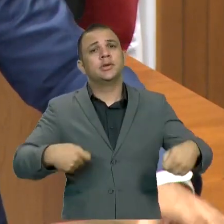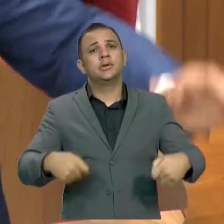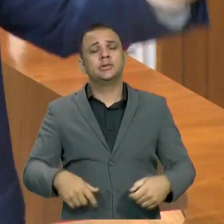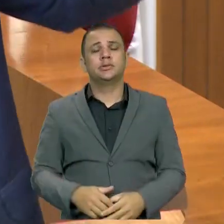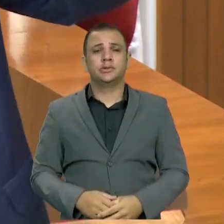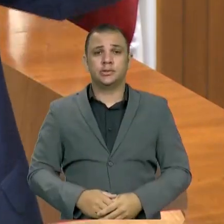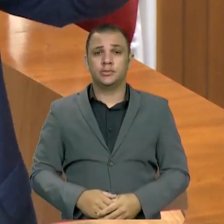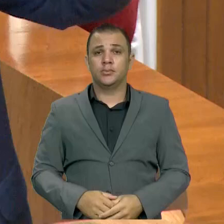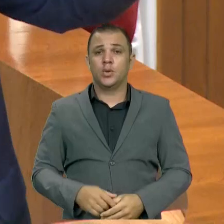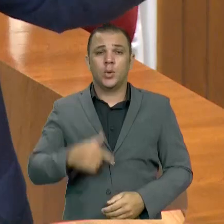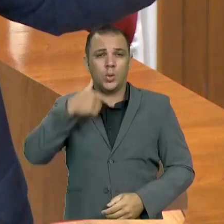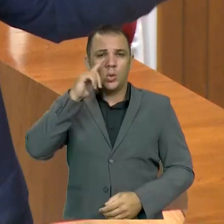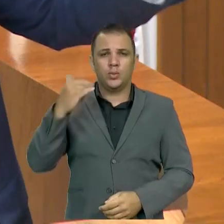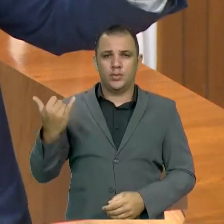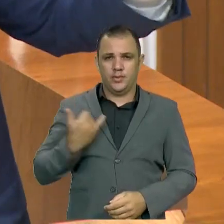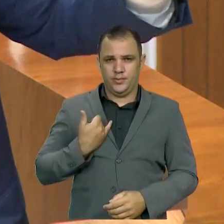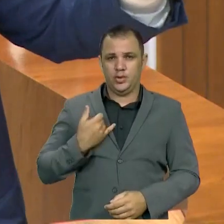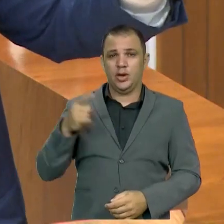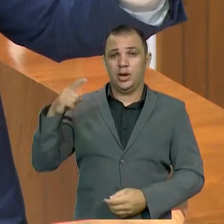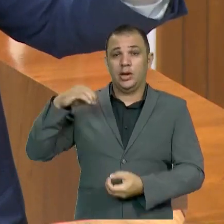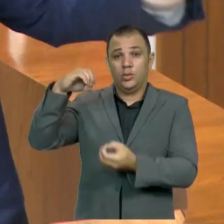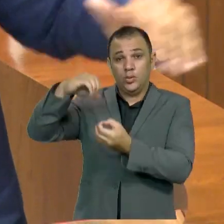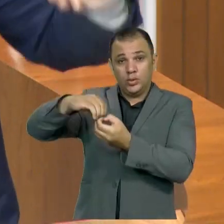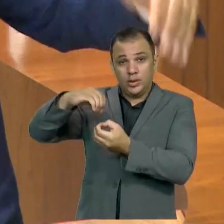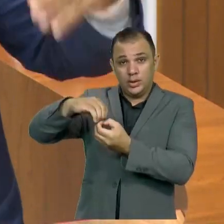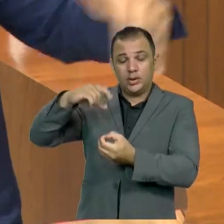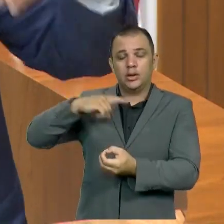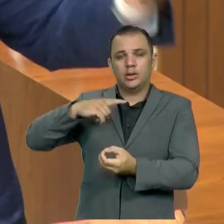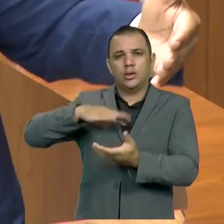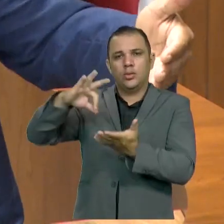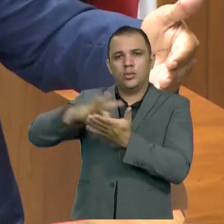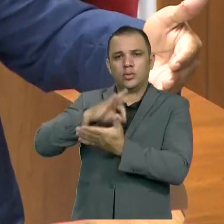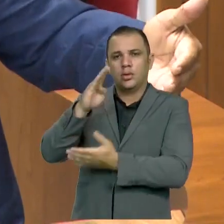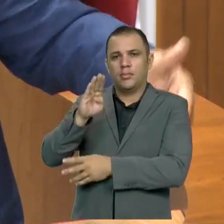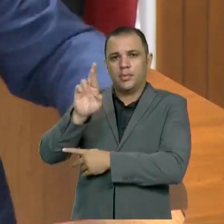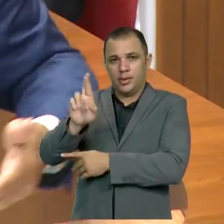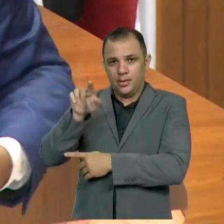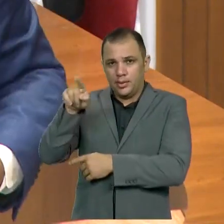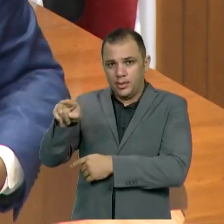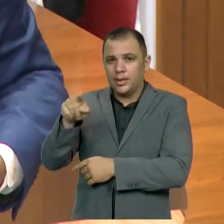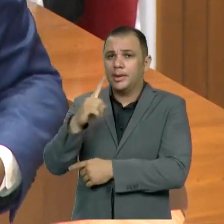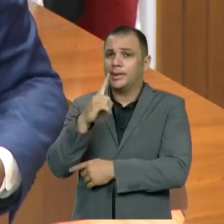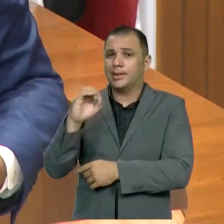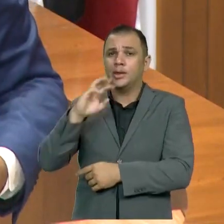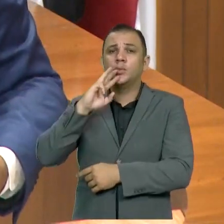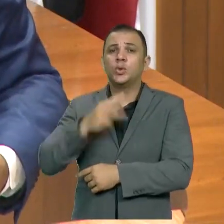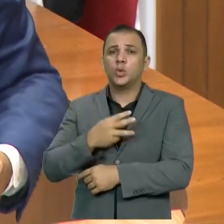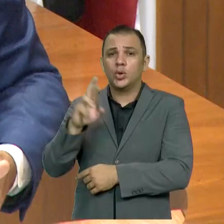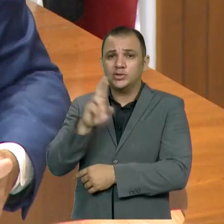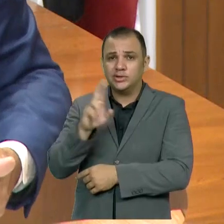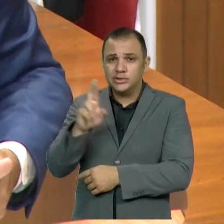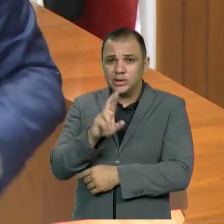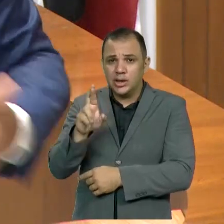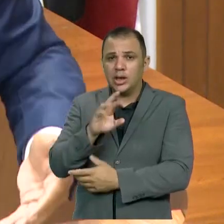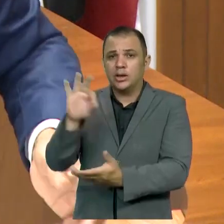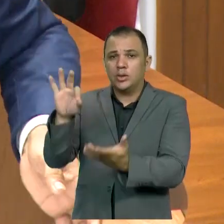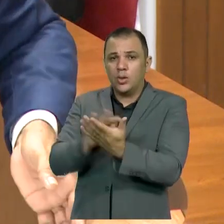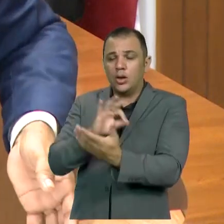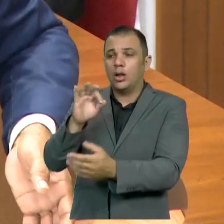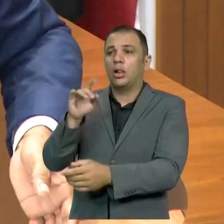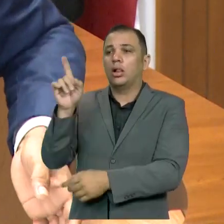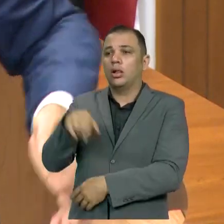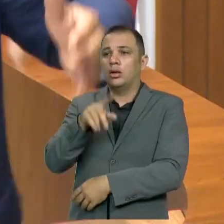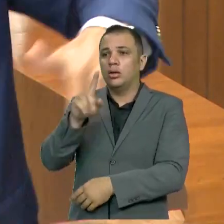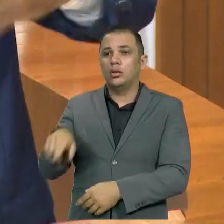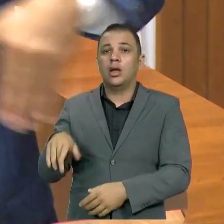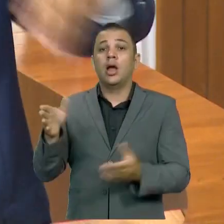contrato, cancelou o contrato com a BR, contrato de mais de 10 milhões de reais, fazendo um contrato com a Sousa